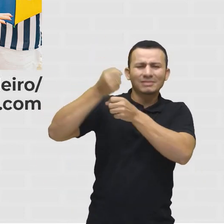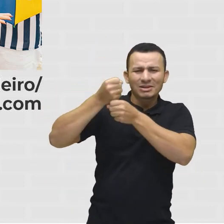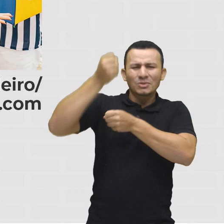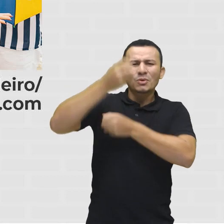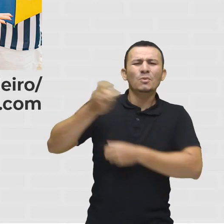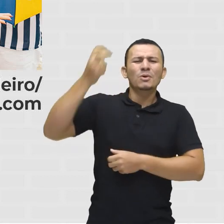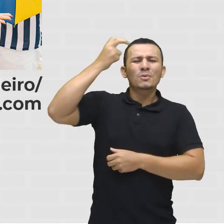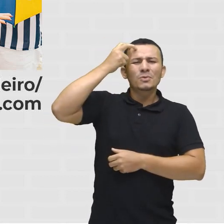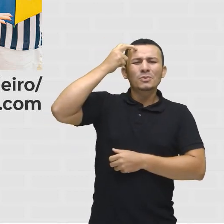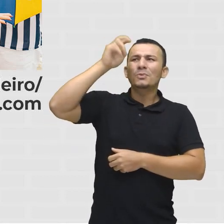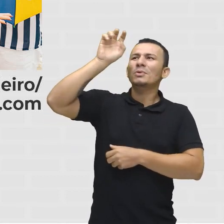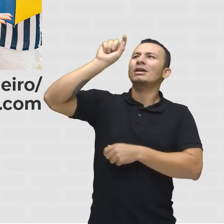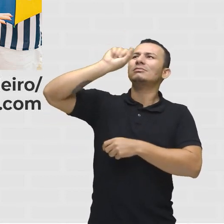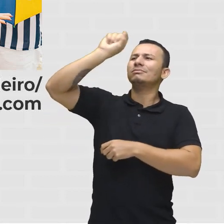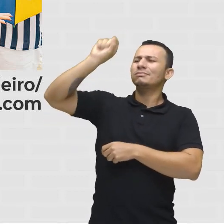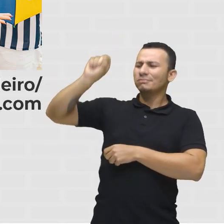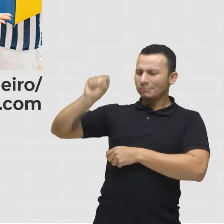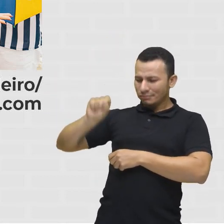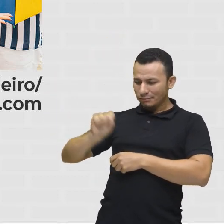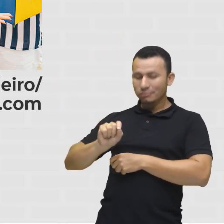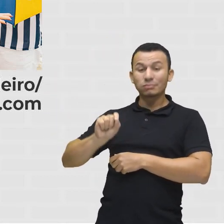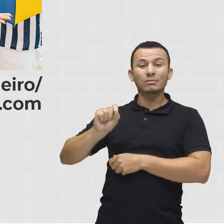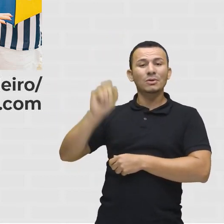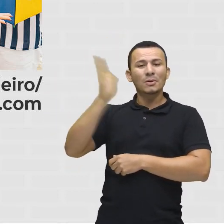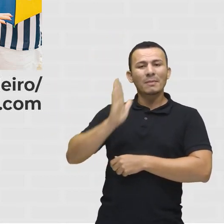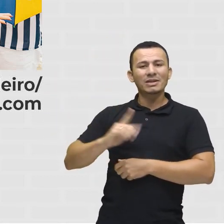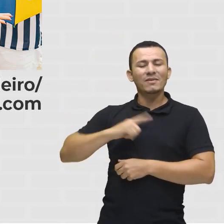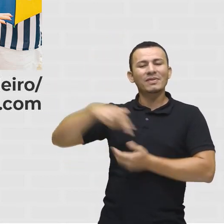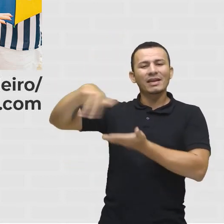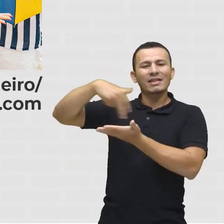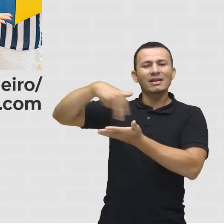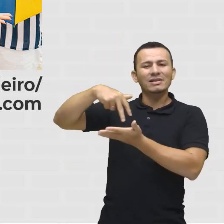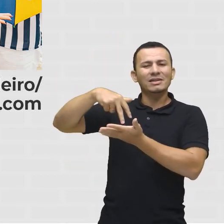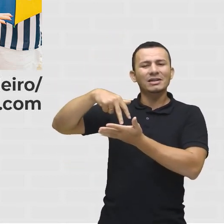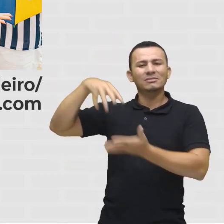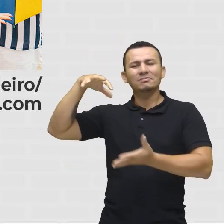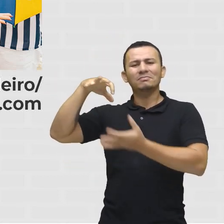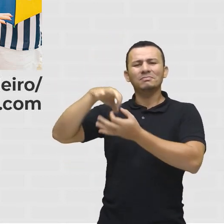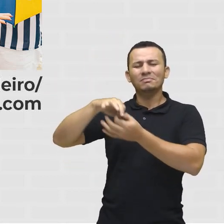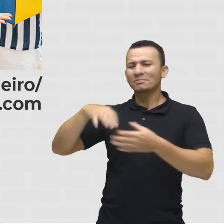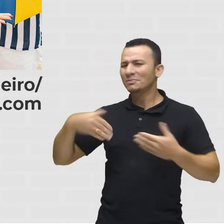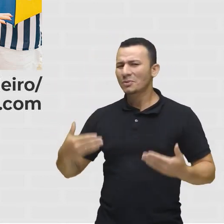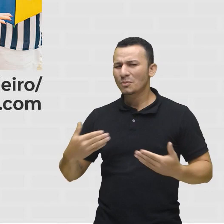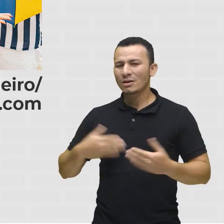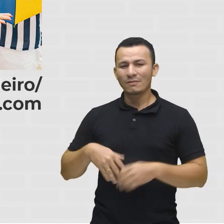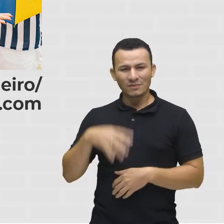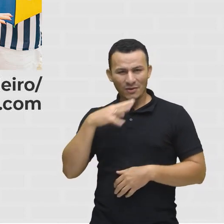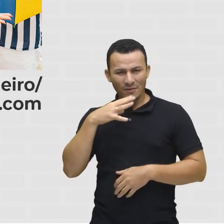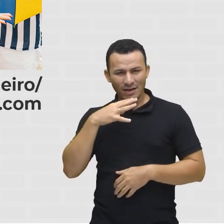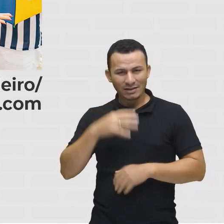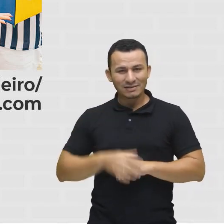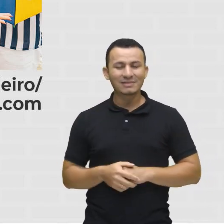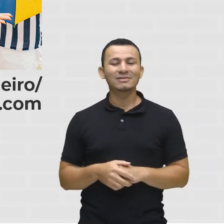Brasil que tem uma dança que representa aí essa sombrinha? Essa moça que está toda de vermelho com um coraçãozinho, né,